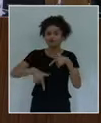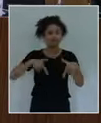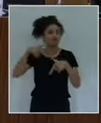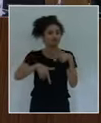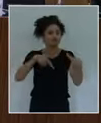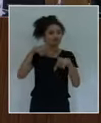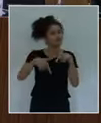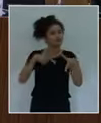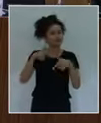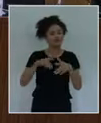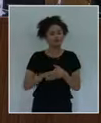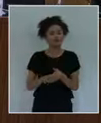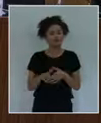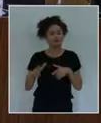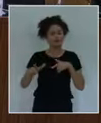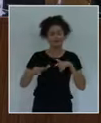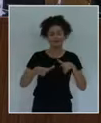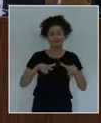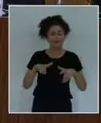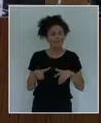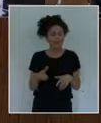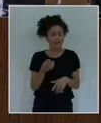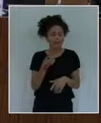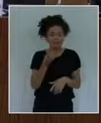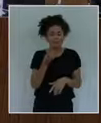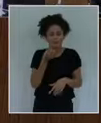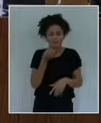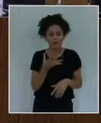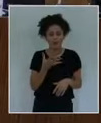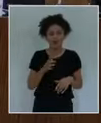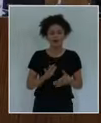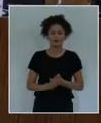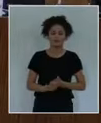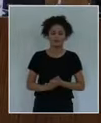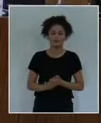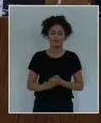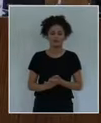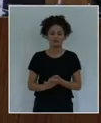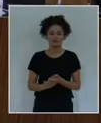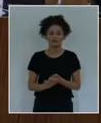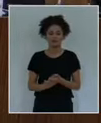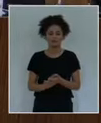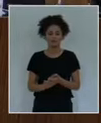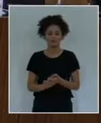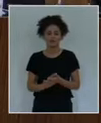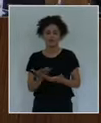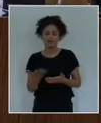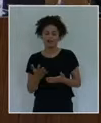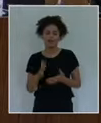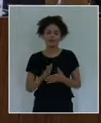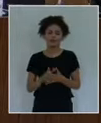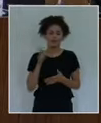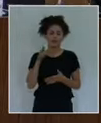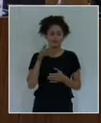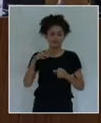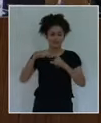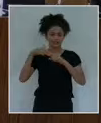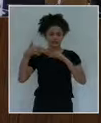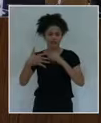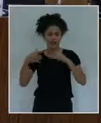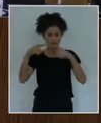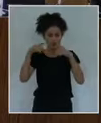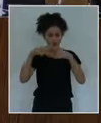bom trabalho, né? E talvez tenha sido, com aí o advento das redes sociais, aí eu concordo com o Chico, quando